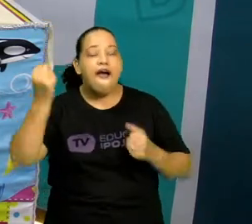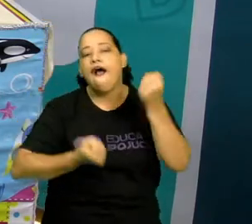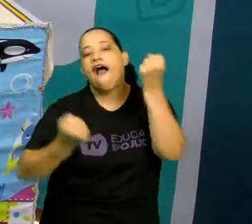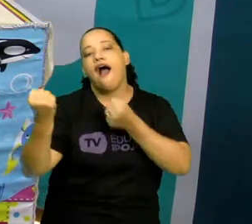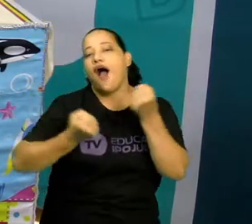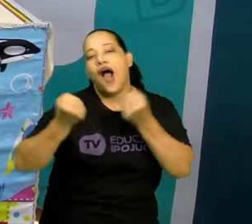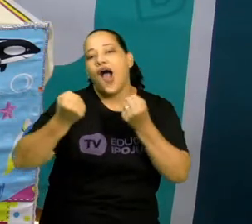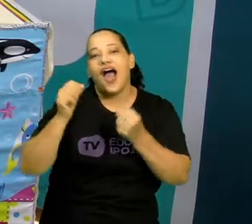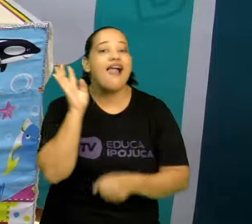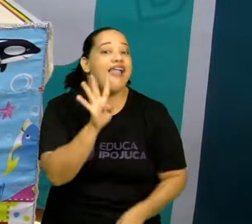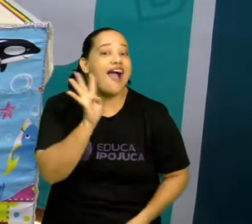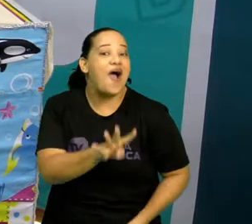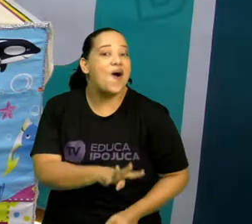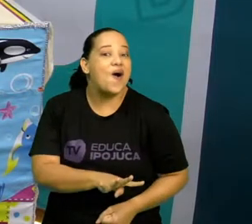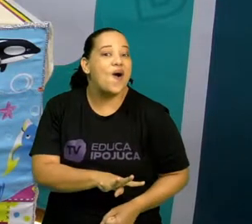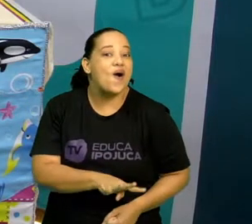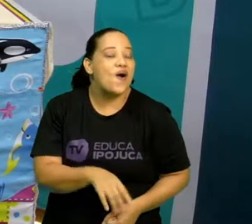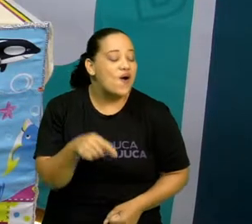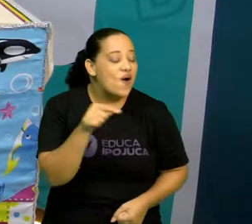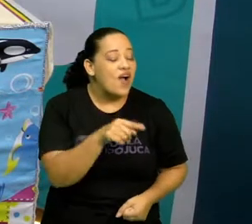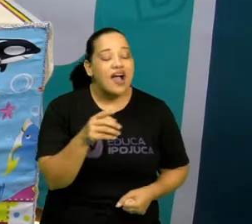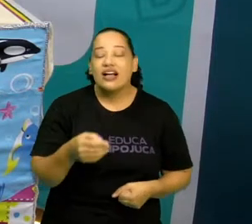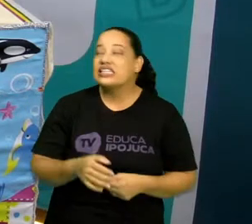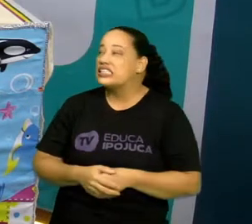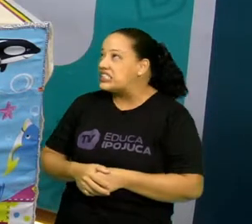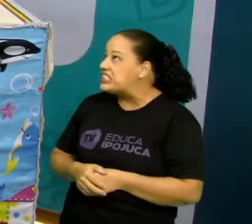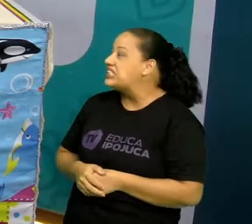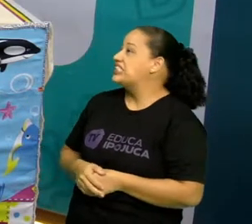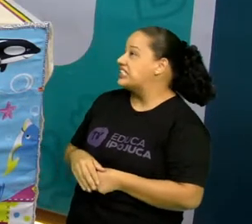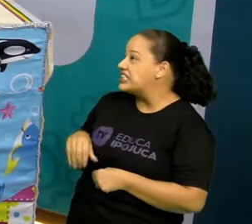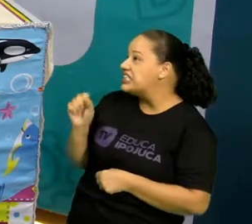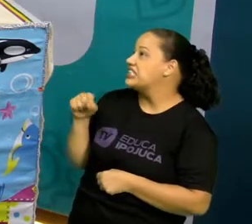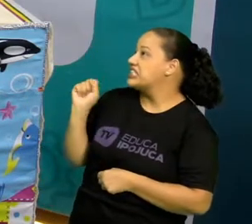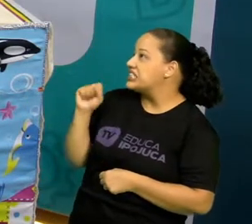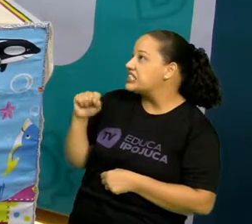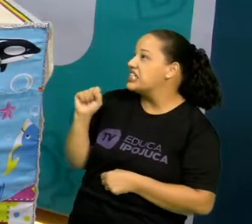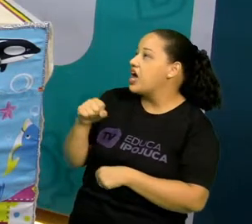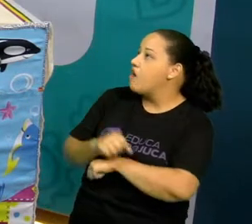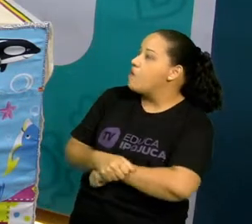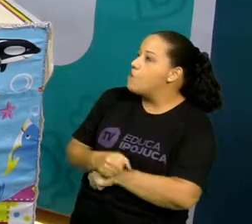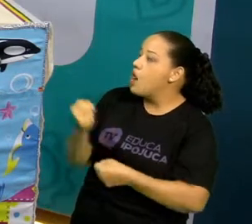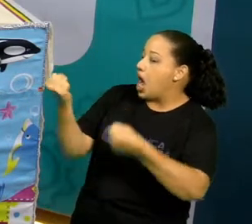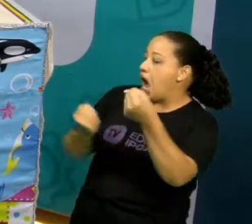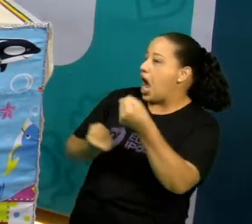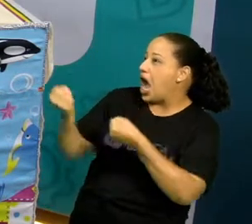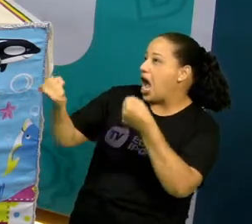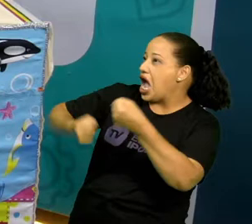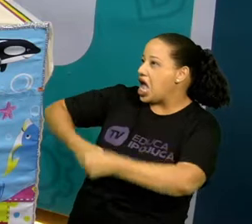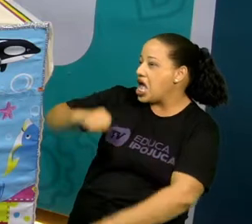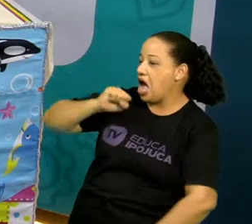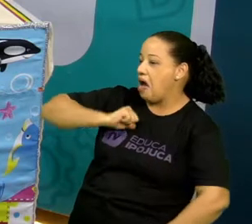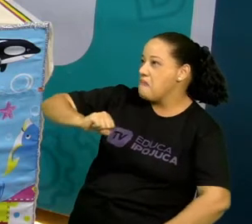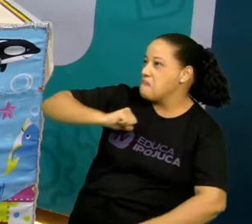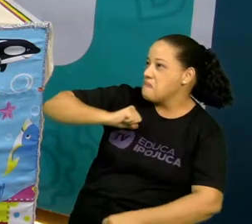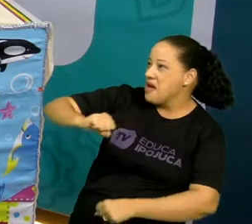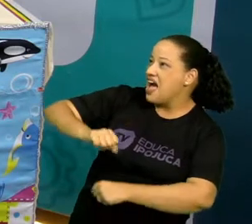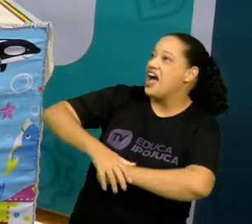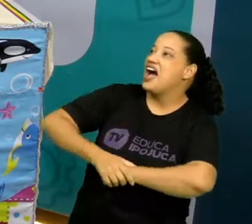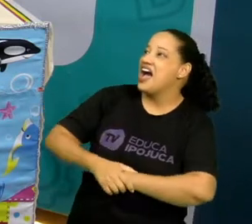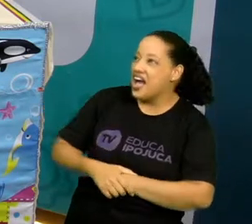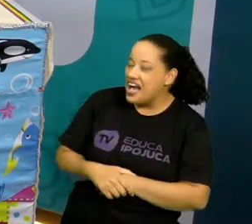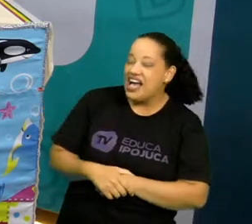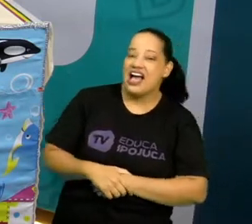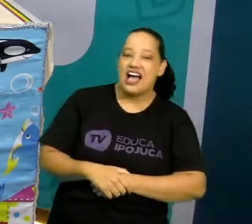Que legal. Um carro? Isso. Eita, tia Lê. Um carro é massa. É massa, né,